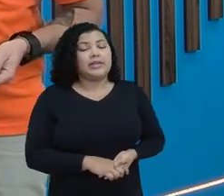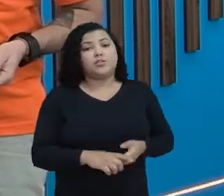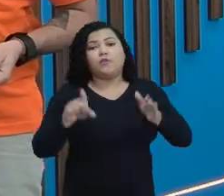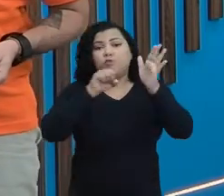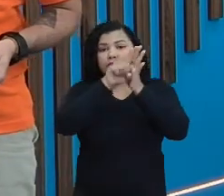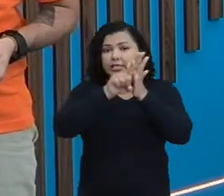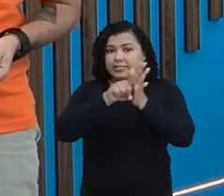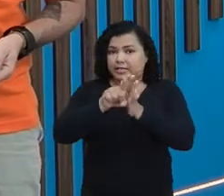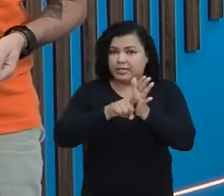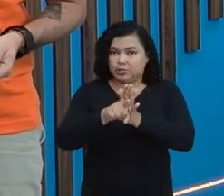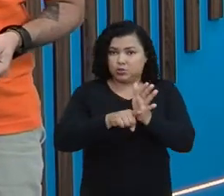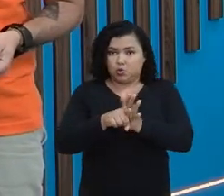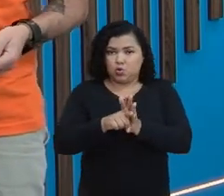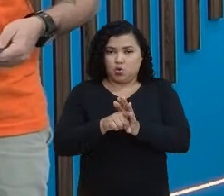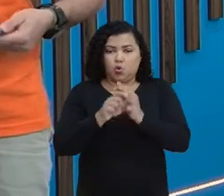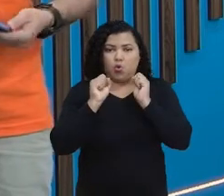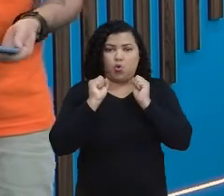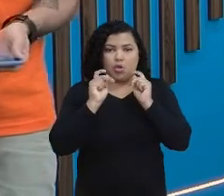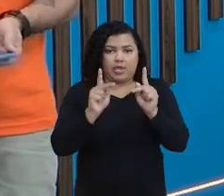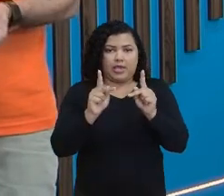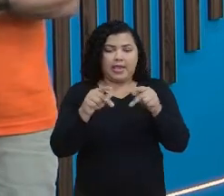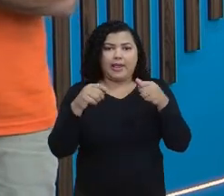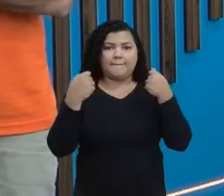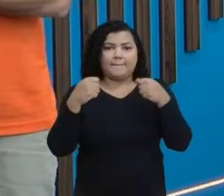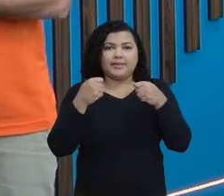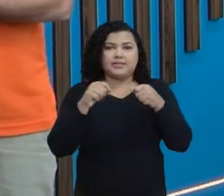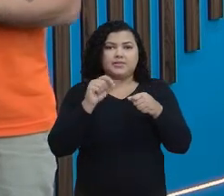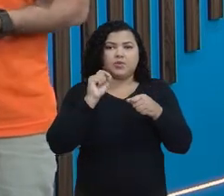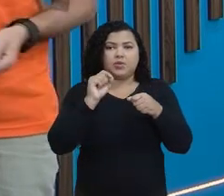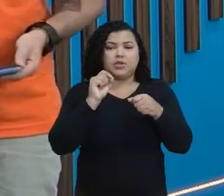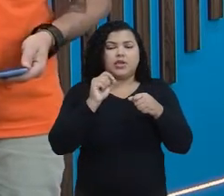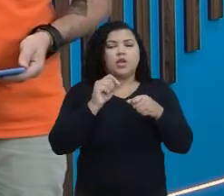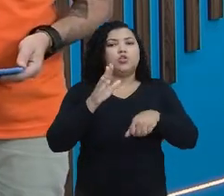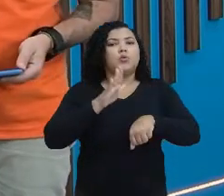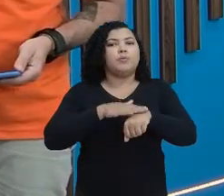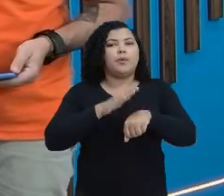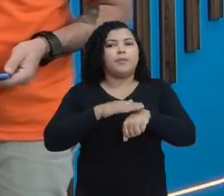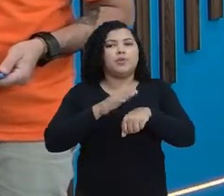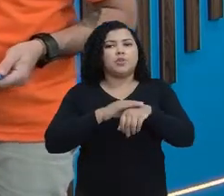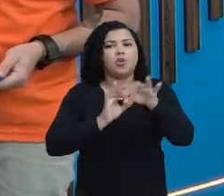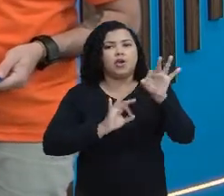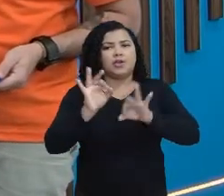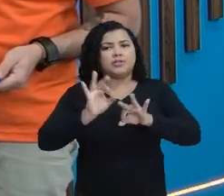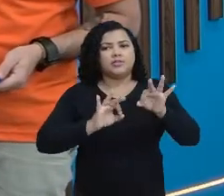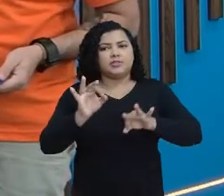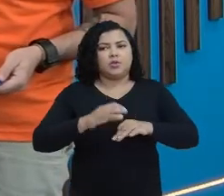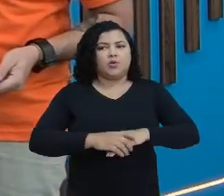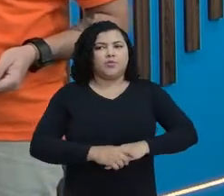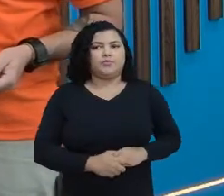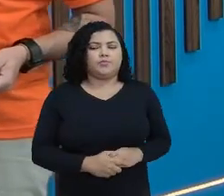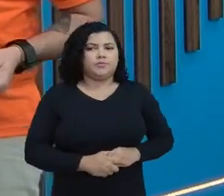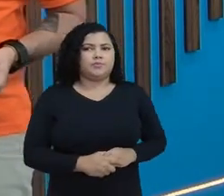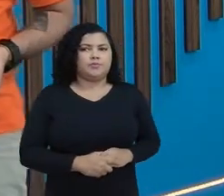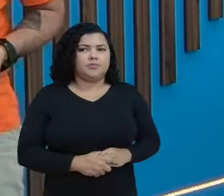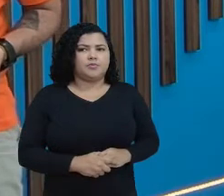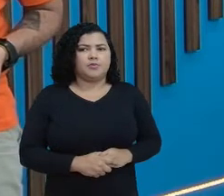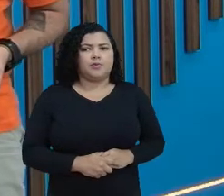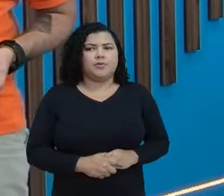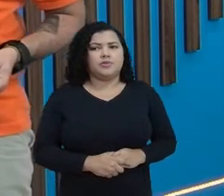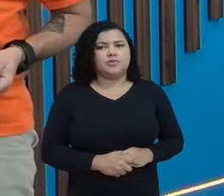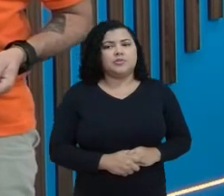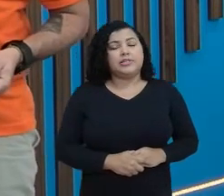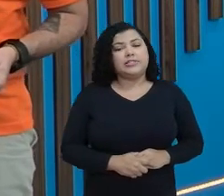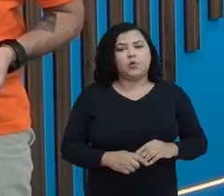a análise, essa análise ela tem que ser levada para a hora que você arma o problema, da seguinte maneira. Você não percebeu